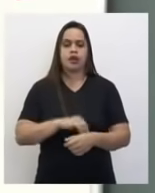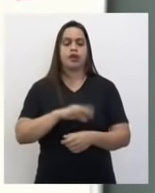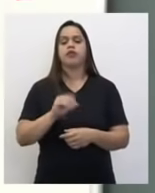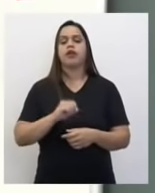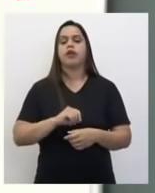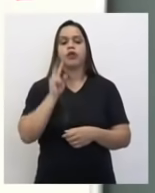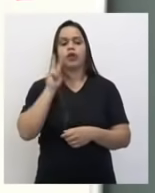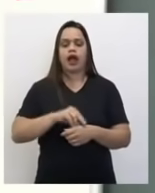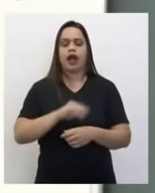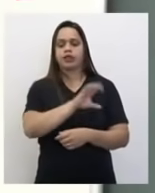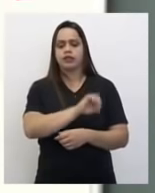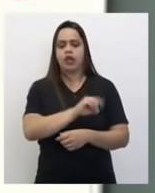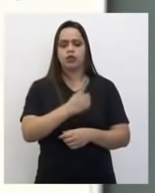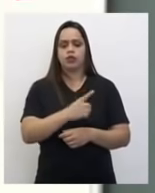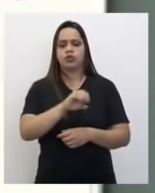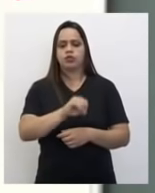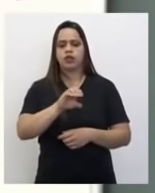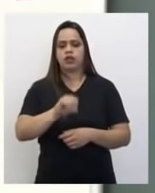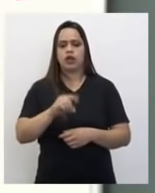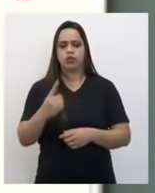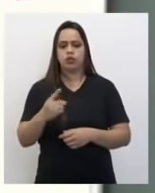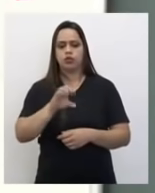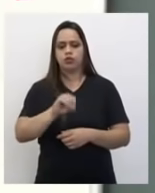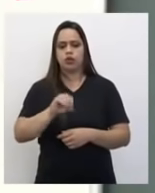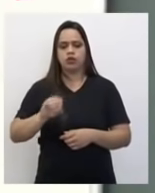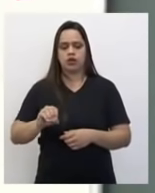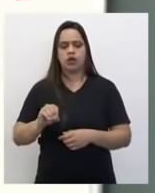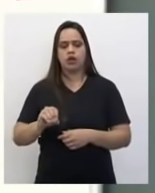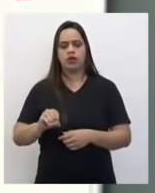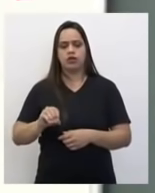0 1 0.